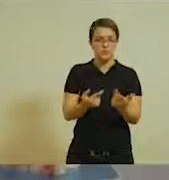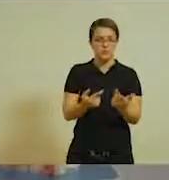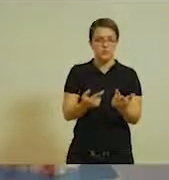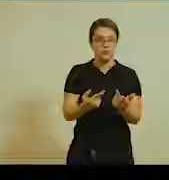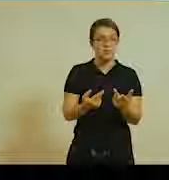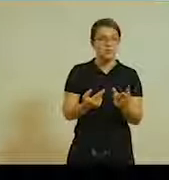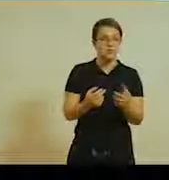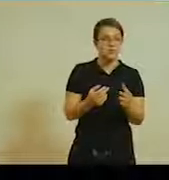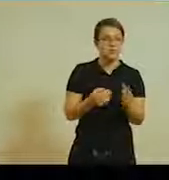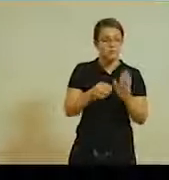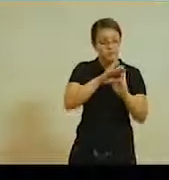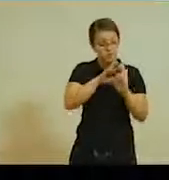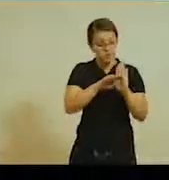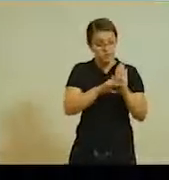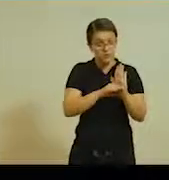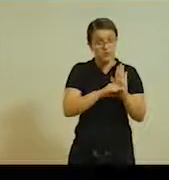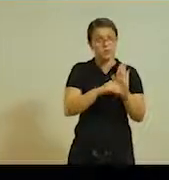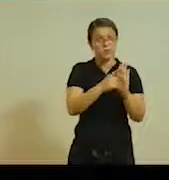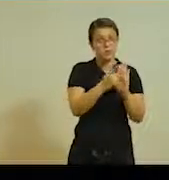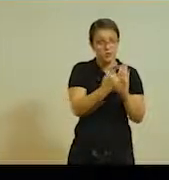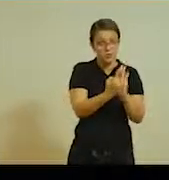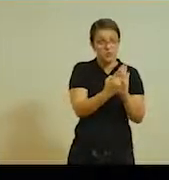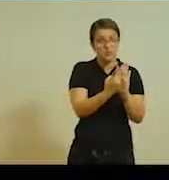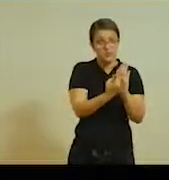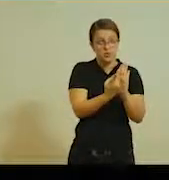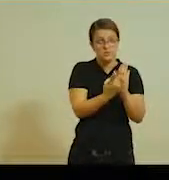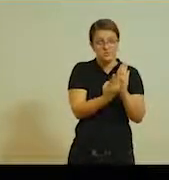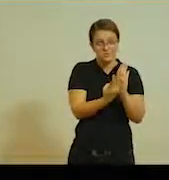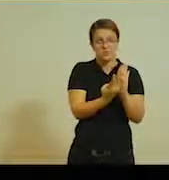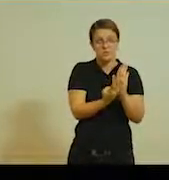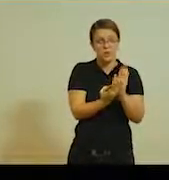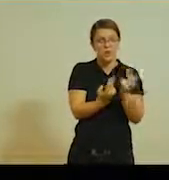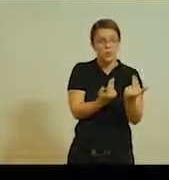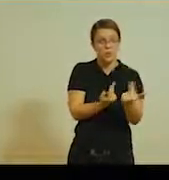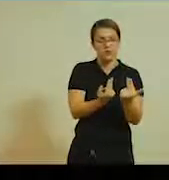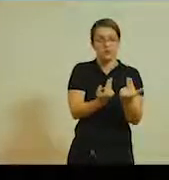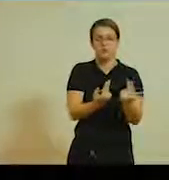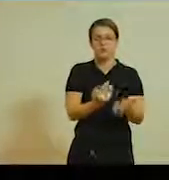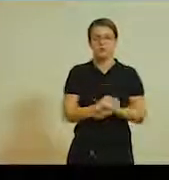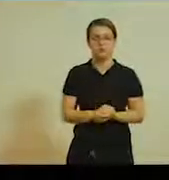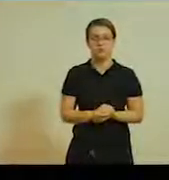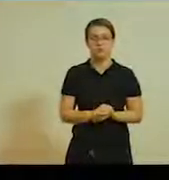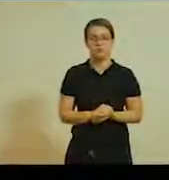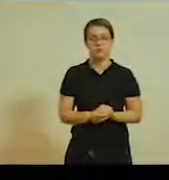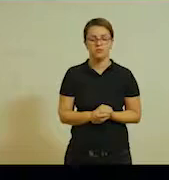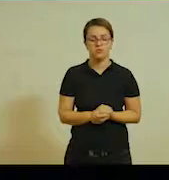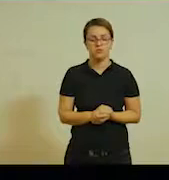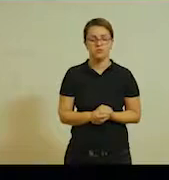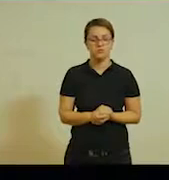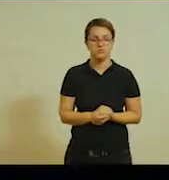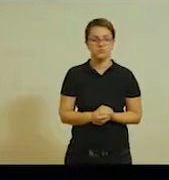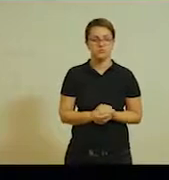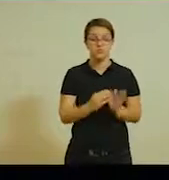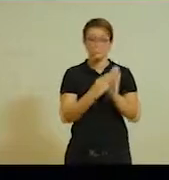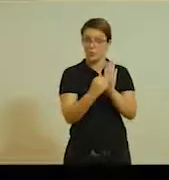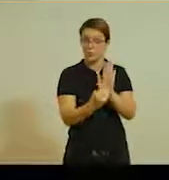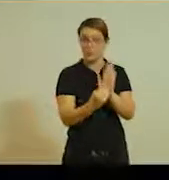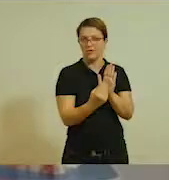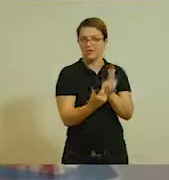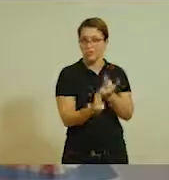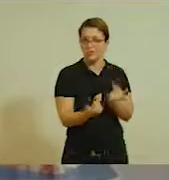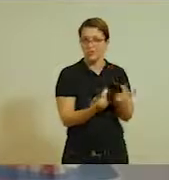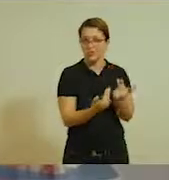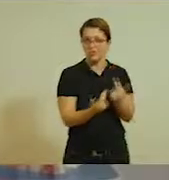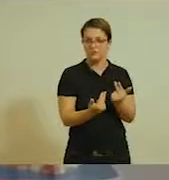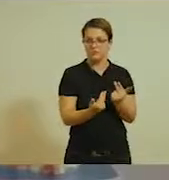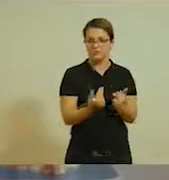ordem dos números, igual está aqui, ó. Você pode colocar assim, igual eu tô colocando, ou colocar